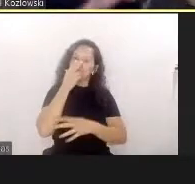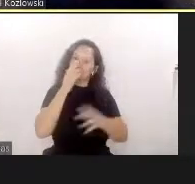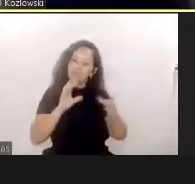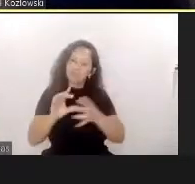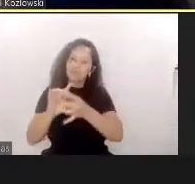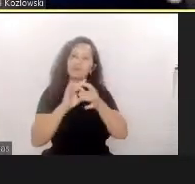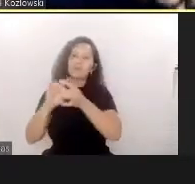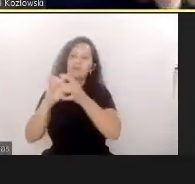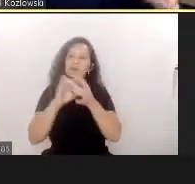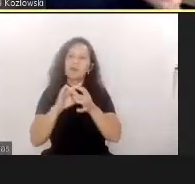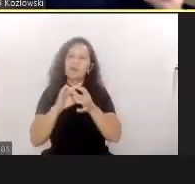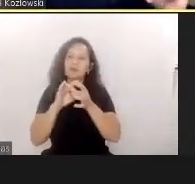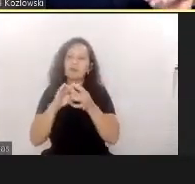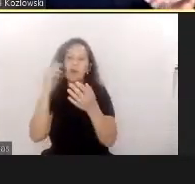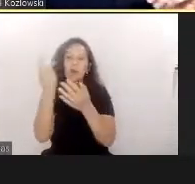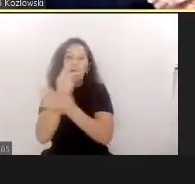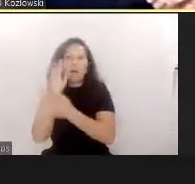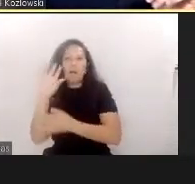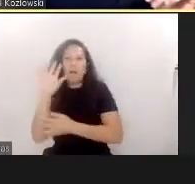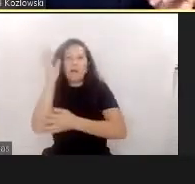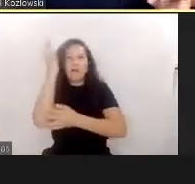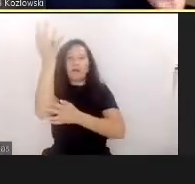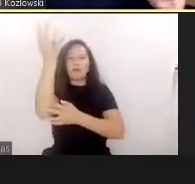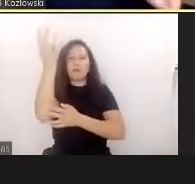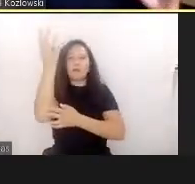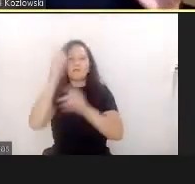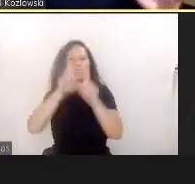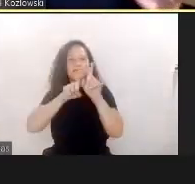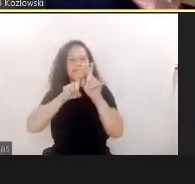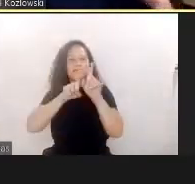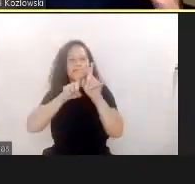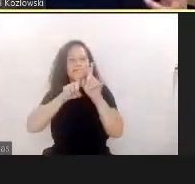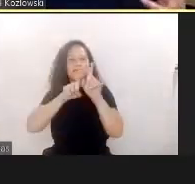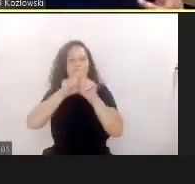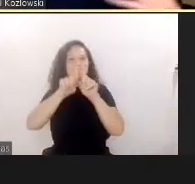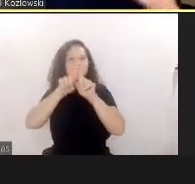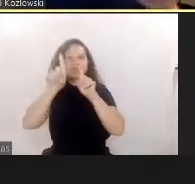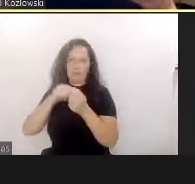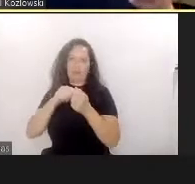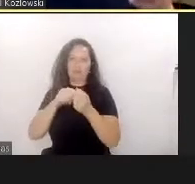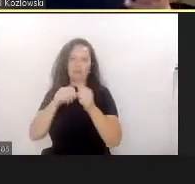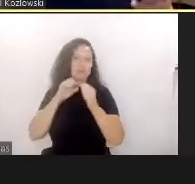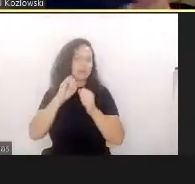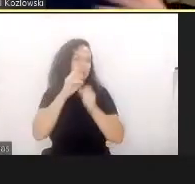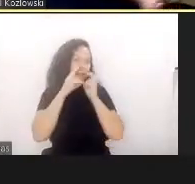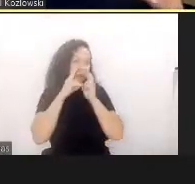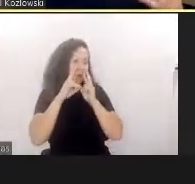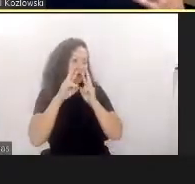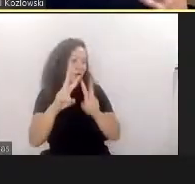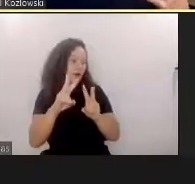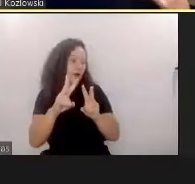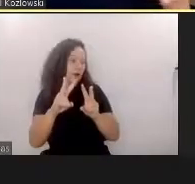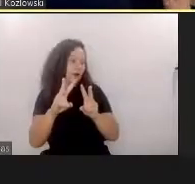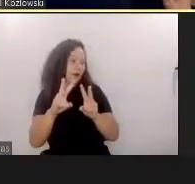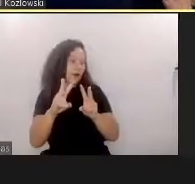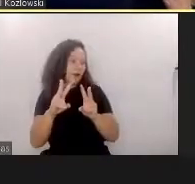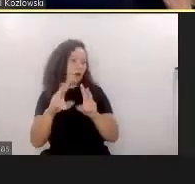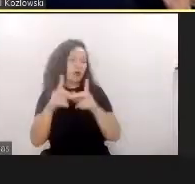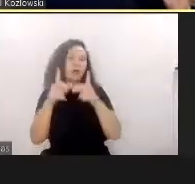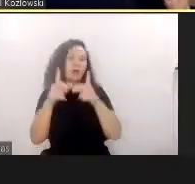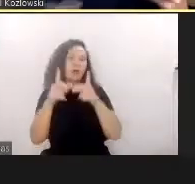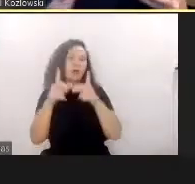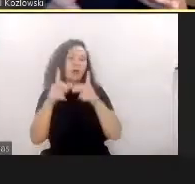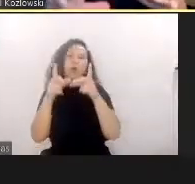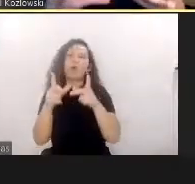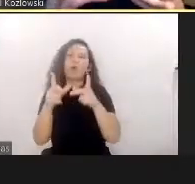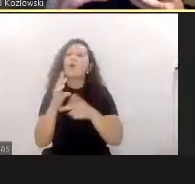em escala continental. E se você olhar onde, que vocês conhecem, né? Mas para quem não conhece, se